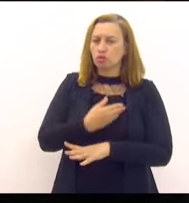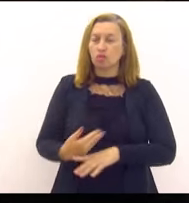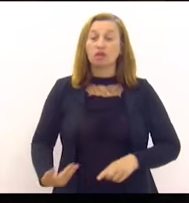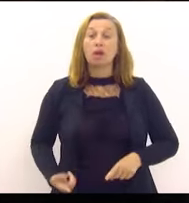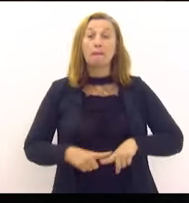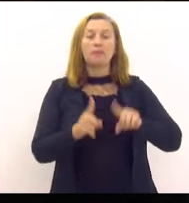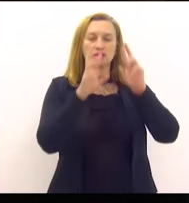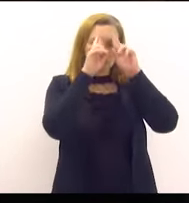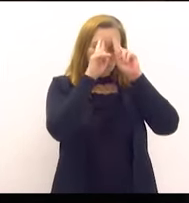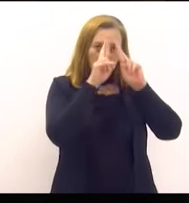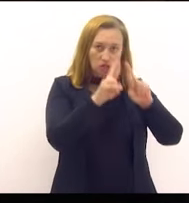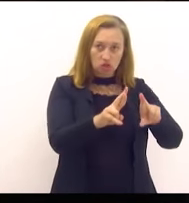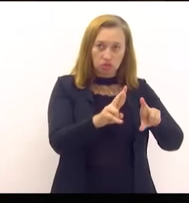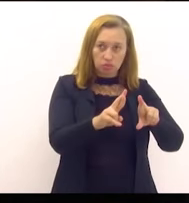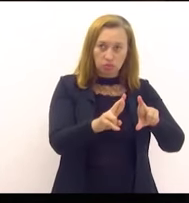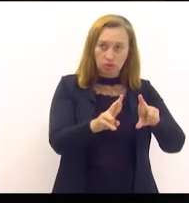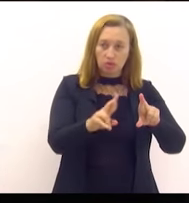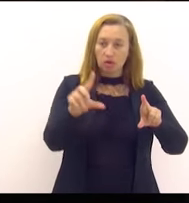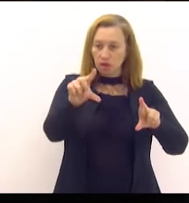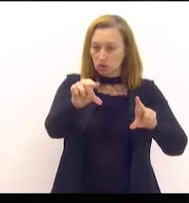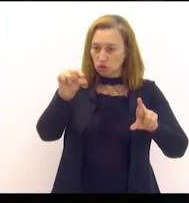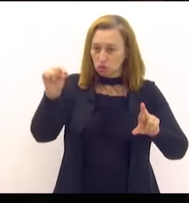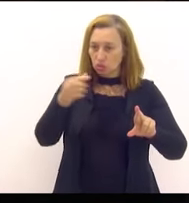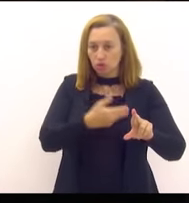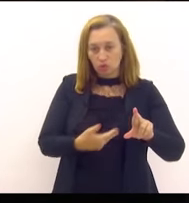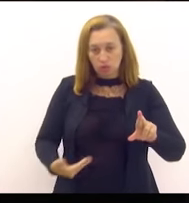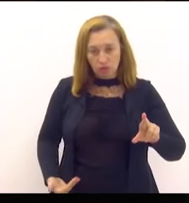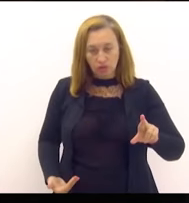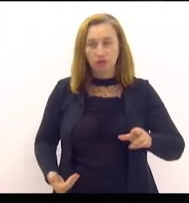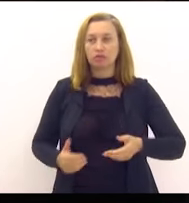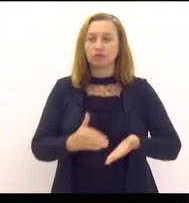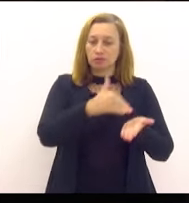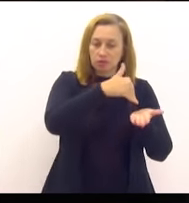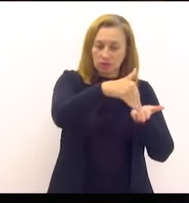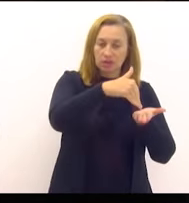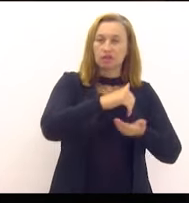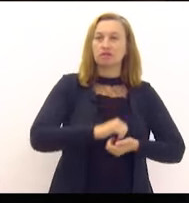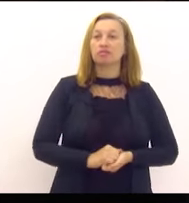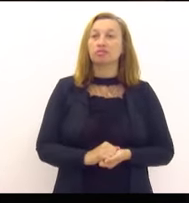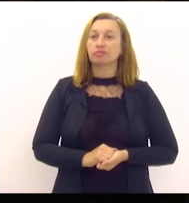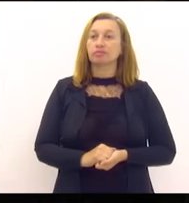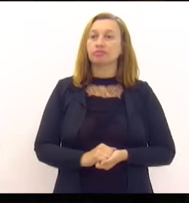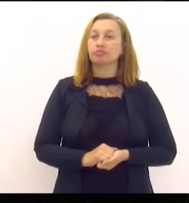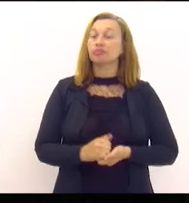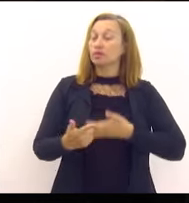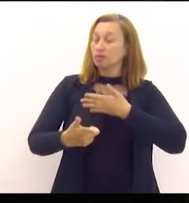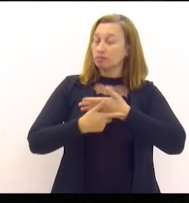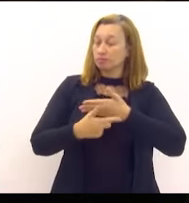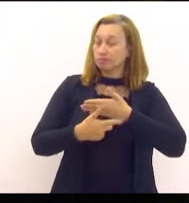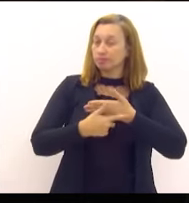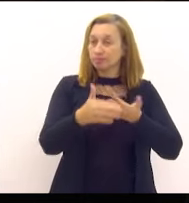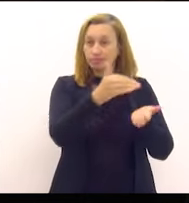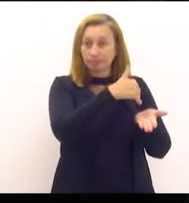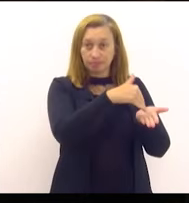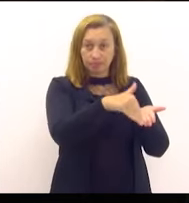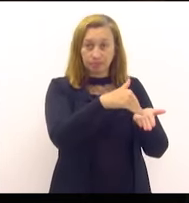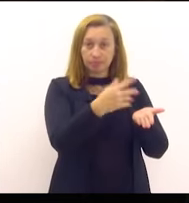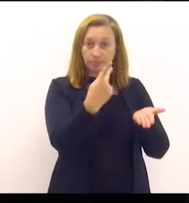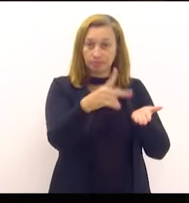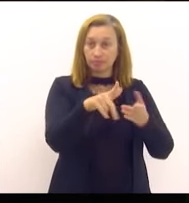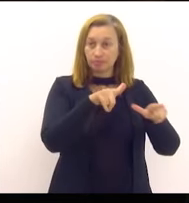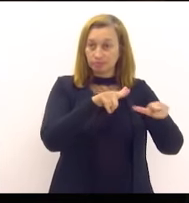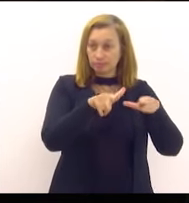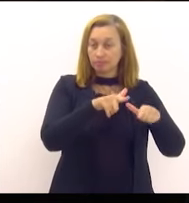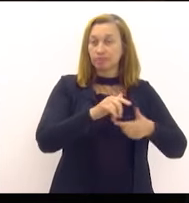que respeito a prerrogativa do governo de nomear seus secretários, e o papel dos secretários no exercício dessas